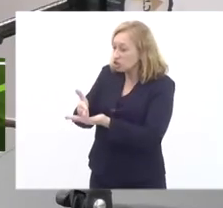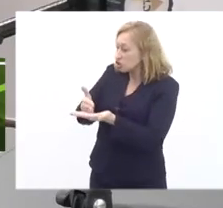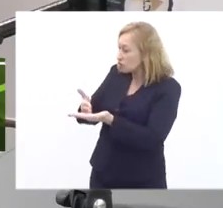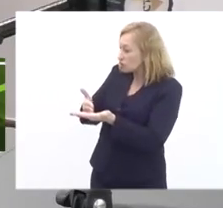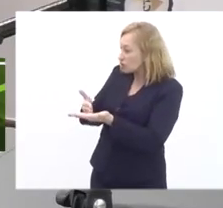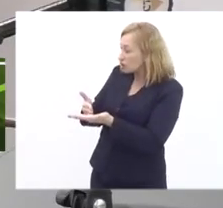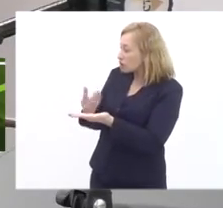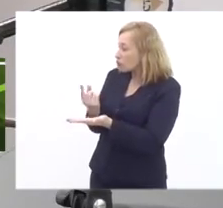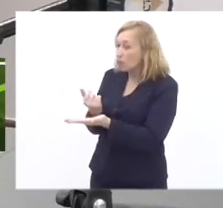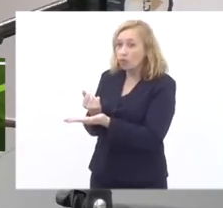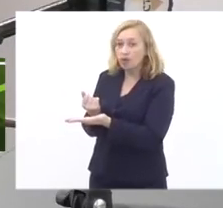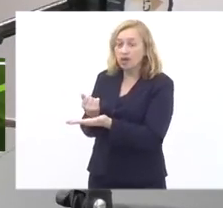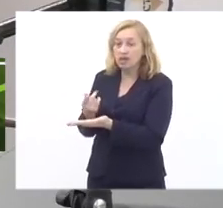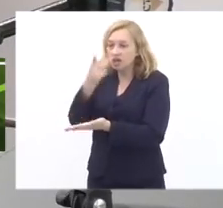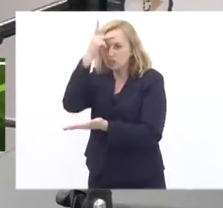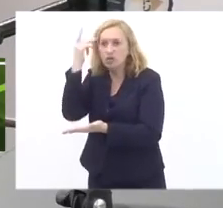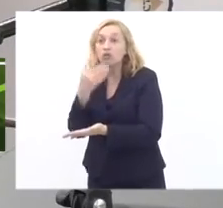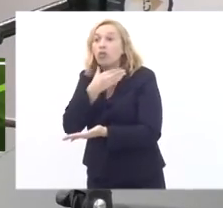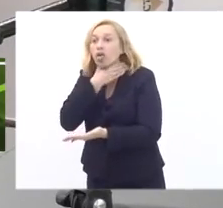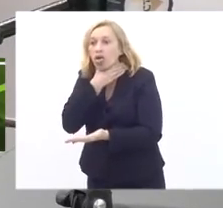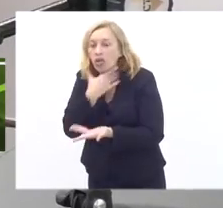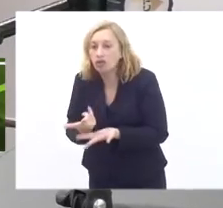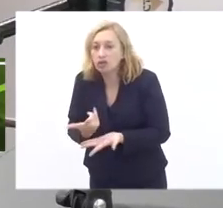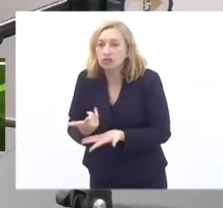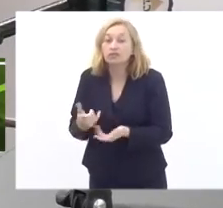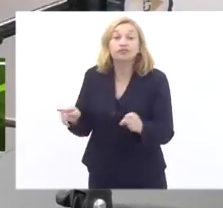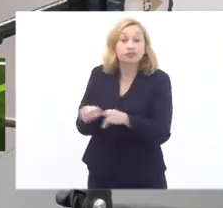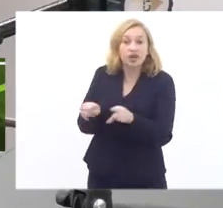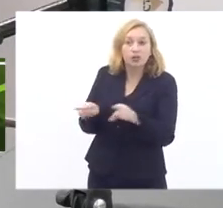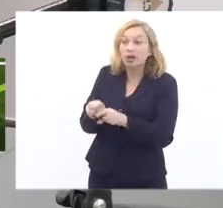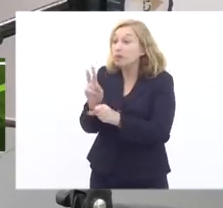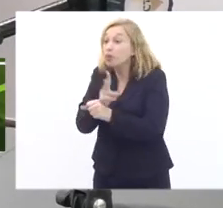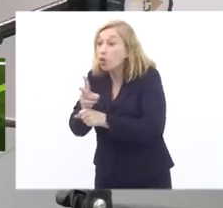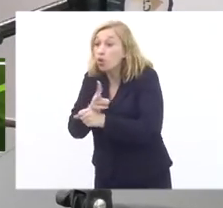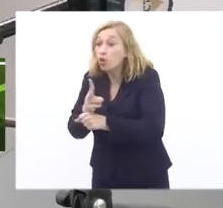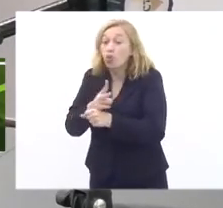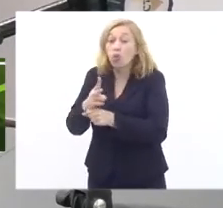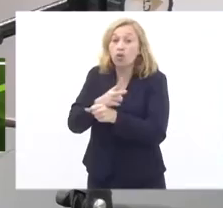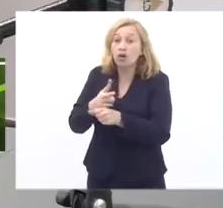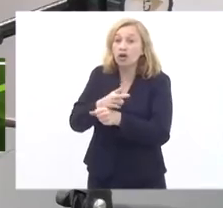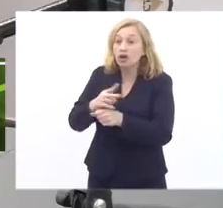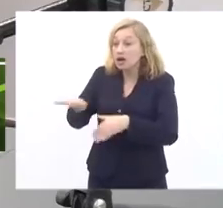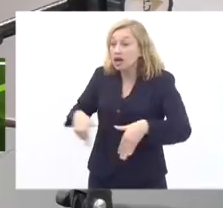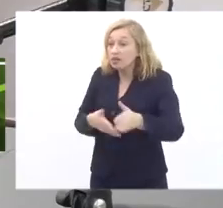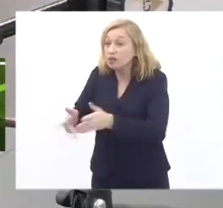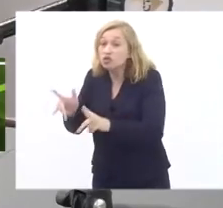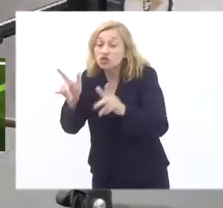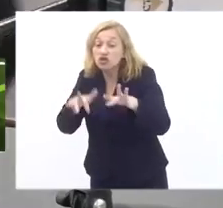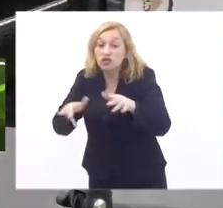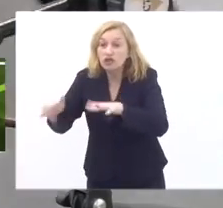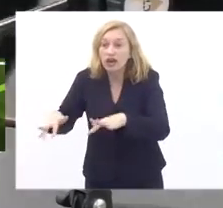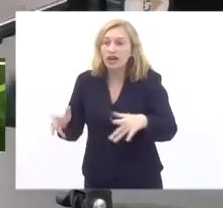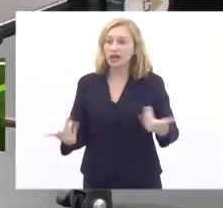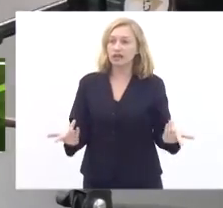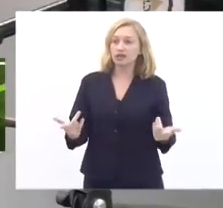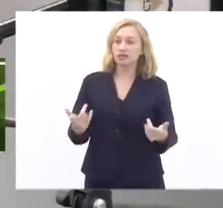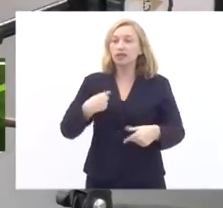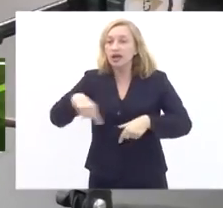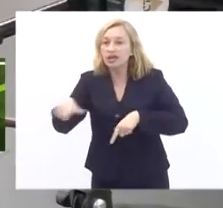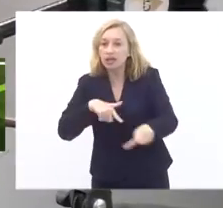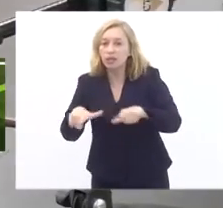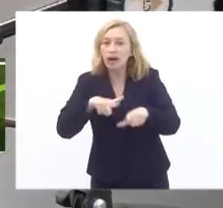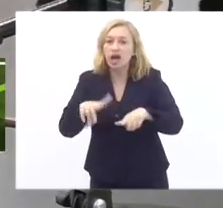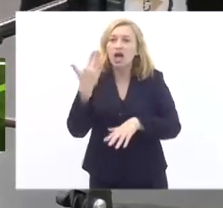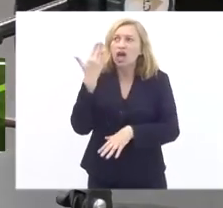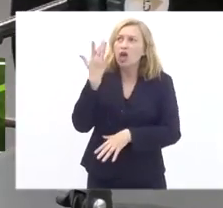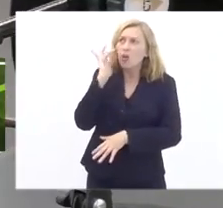estão enforcadas, né, elas também procuram, mesmo com uma demanda inelástica. E eu acho que, não